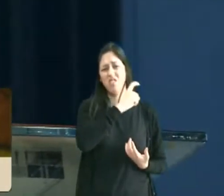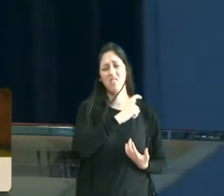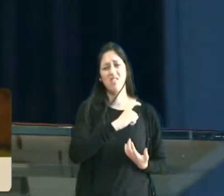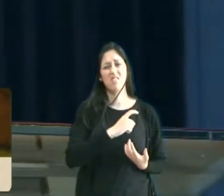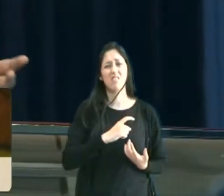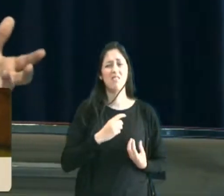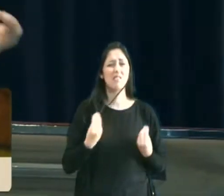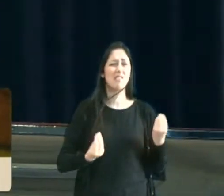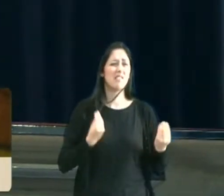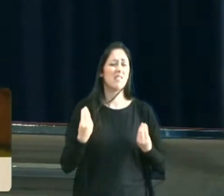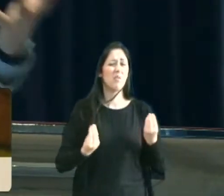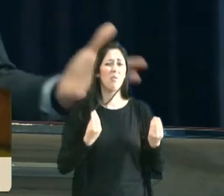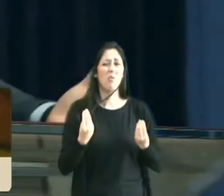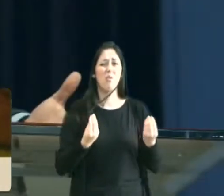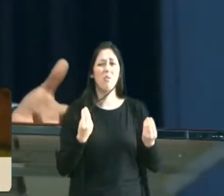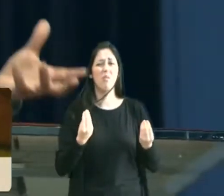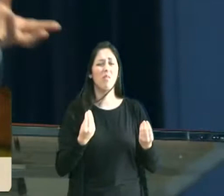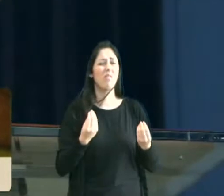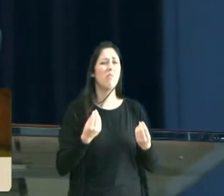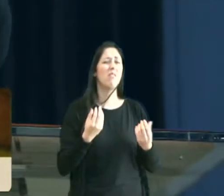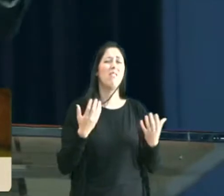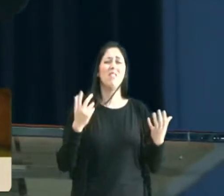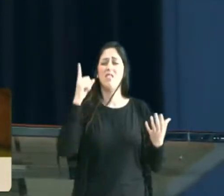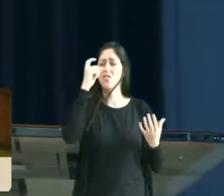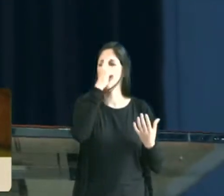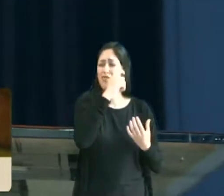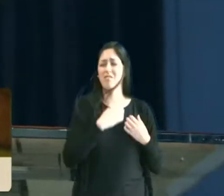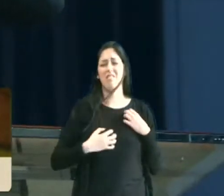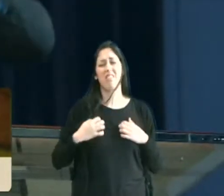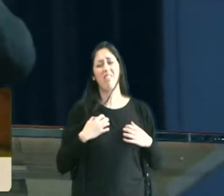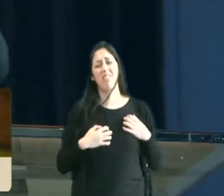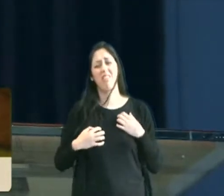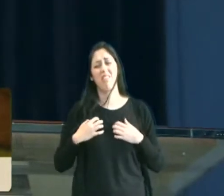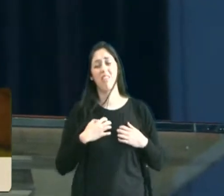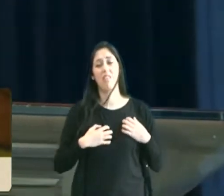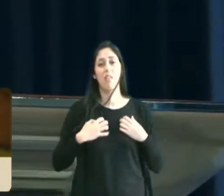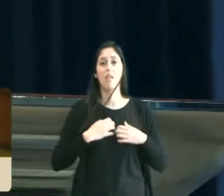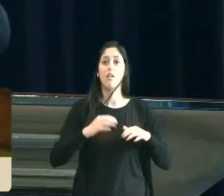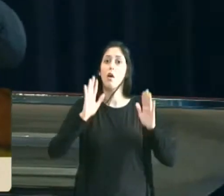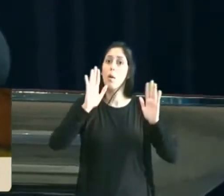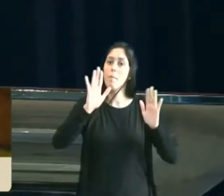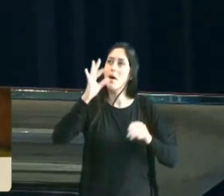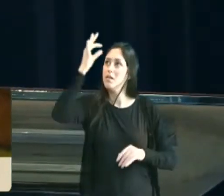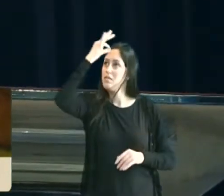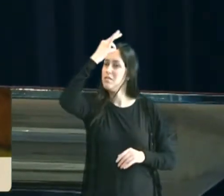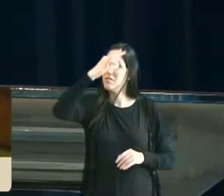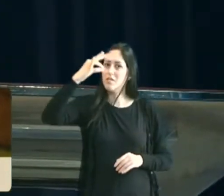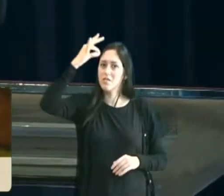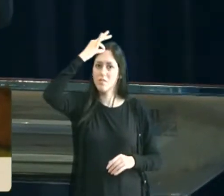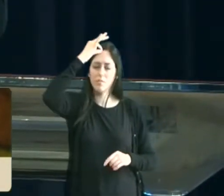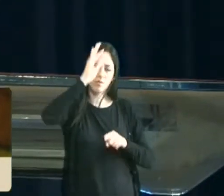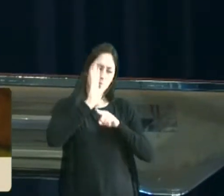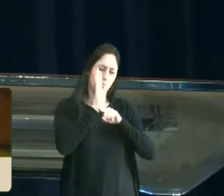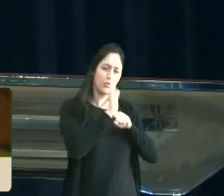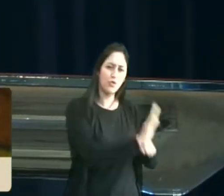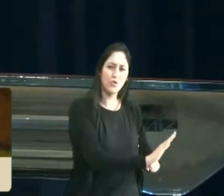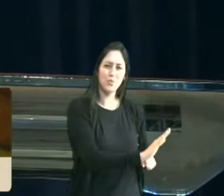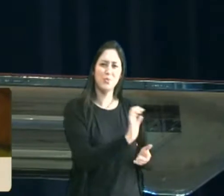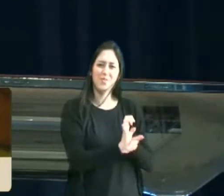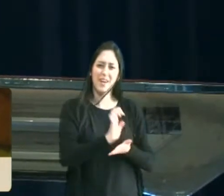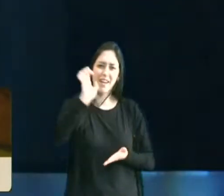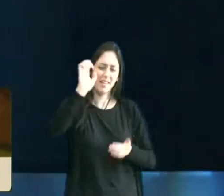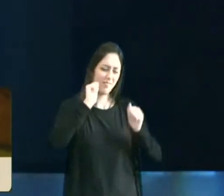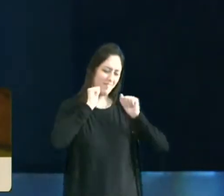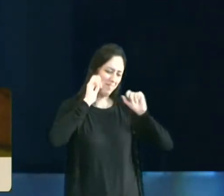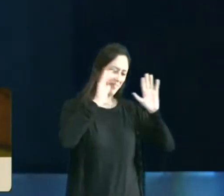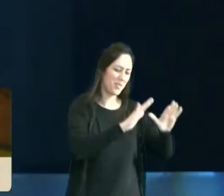de giesta, pedindo a morte, está angustiado, mas ali o Espírito lhe alimenta, os anjos lhe trazem